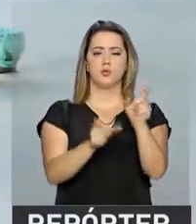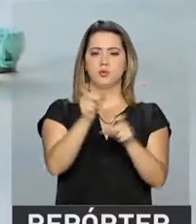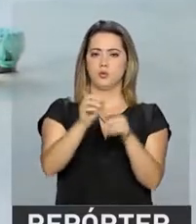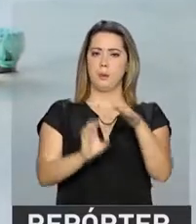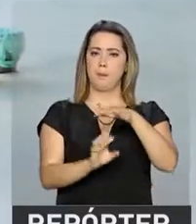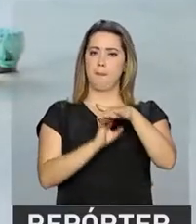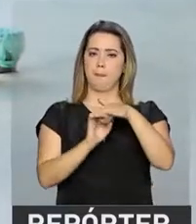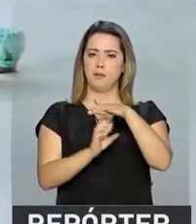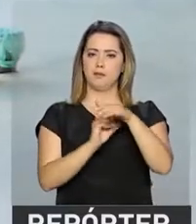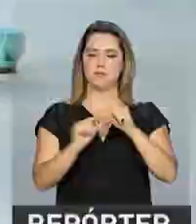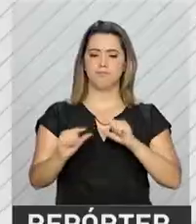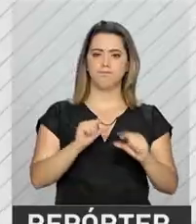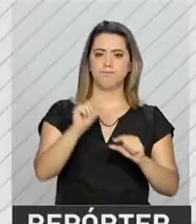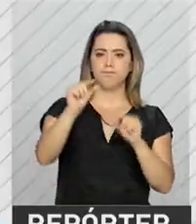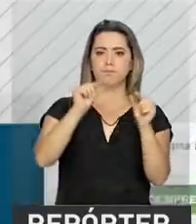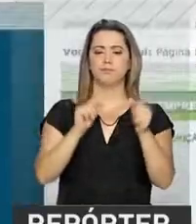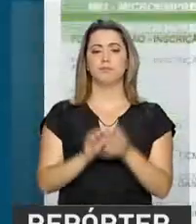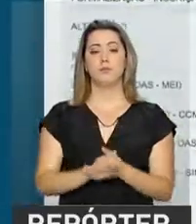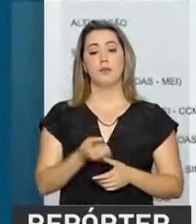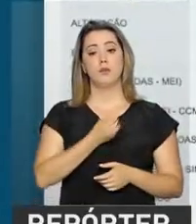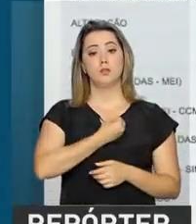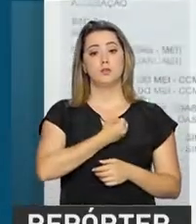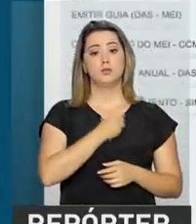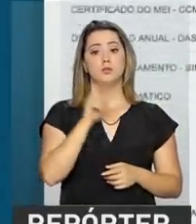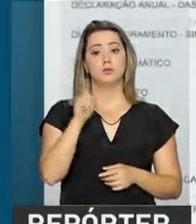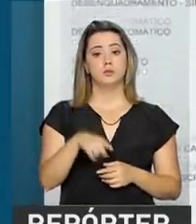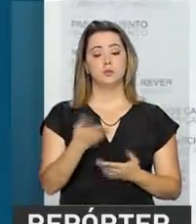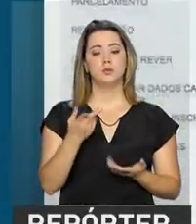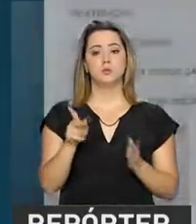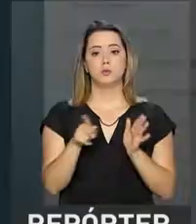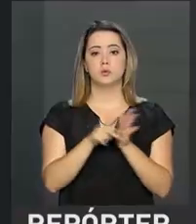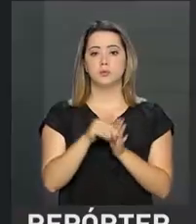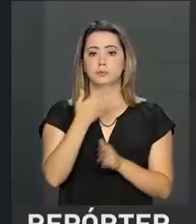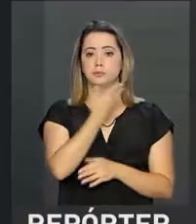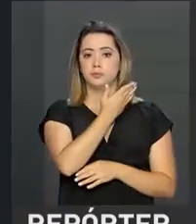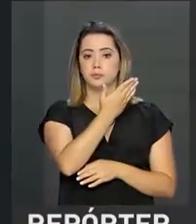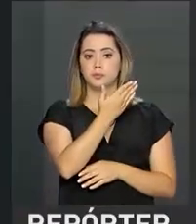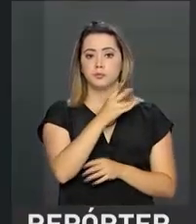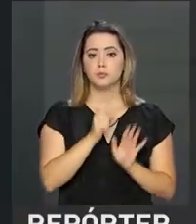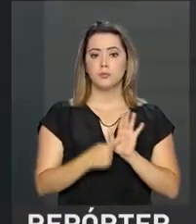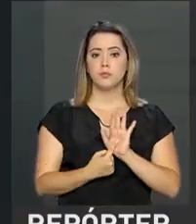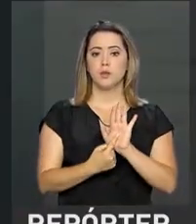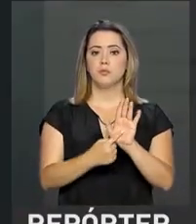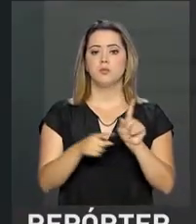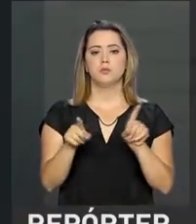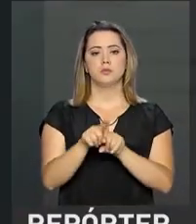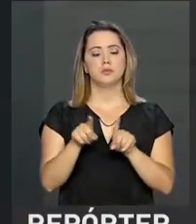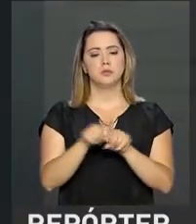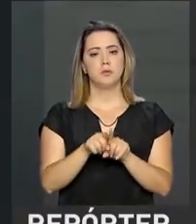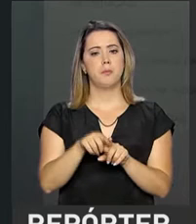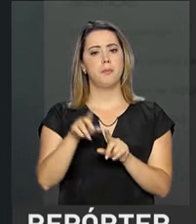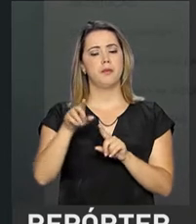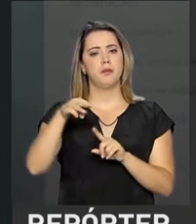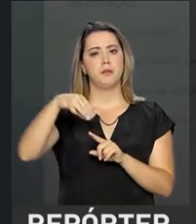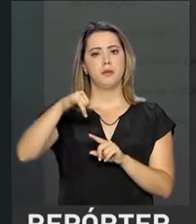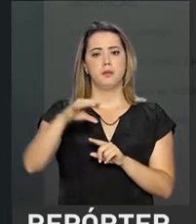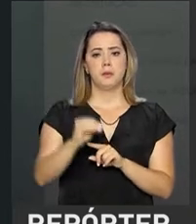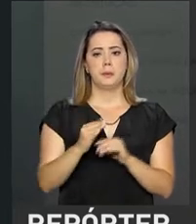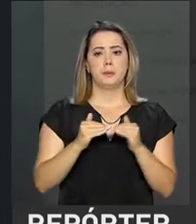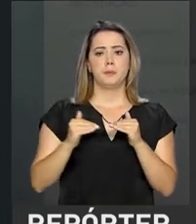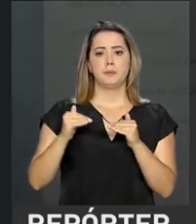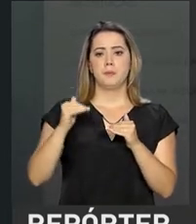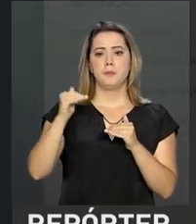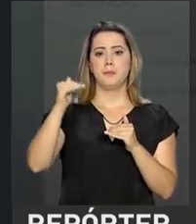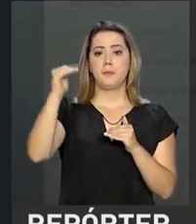microempreendedores os números são do portal do empreendedor e demonstram ainda que no mês de maio houve crescimento